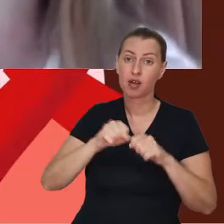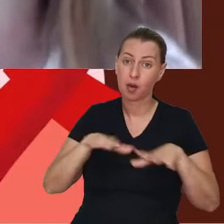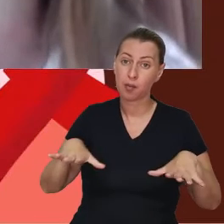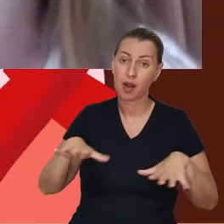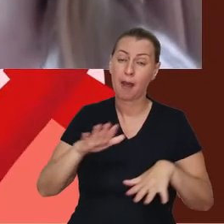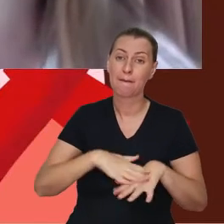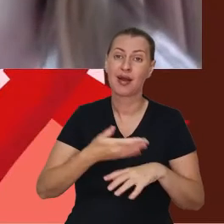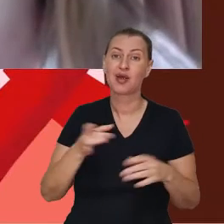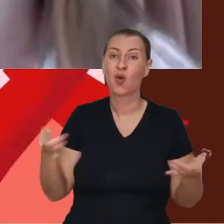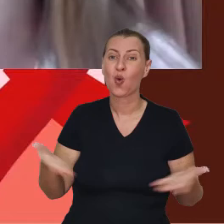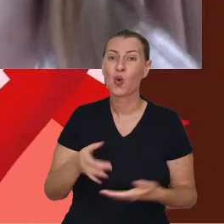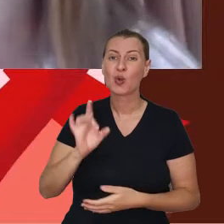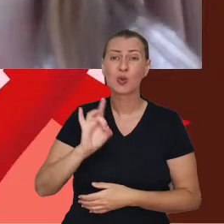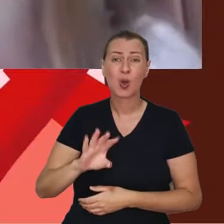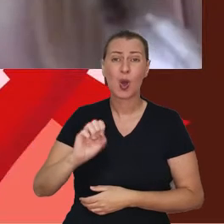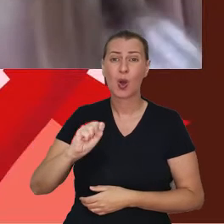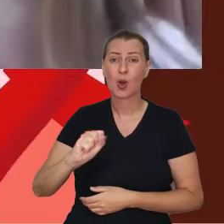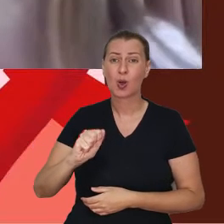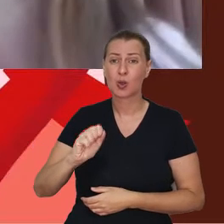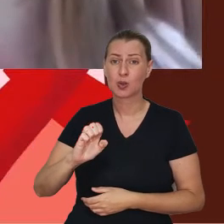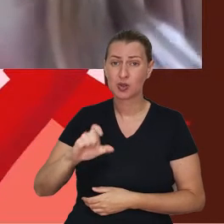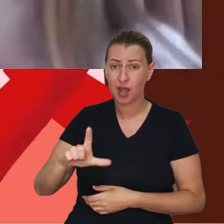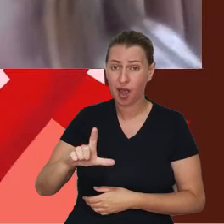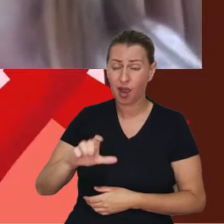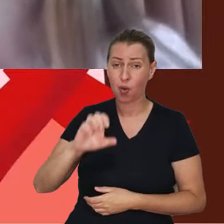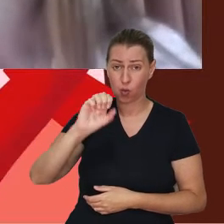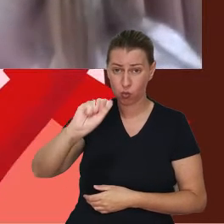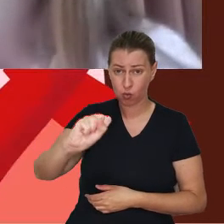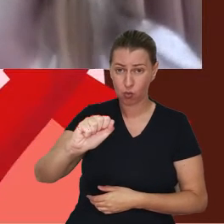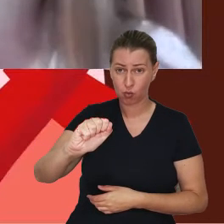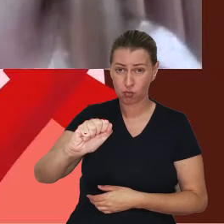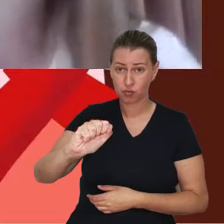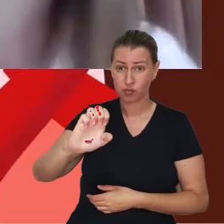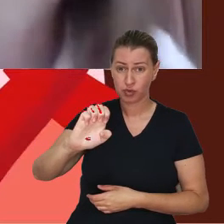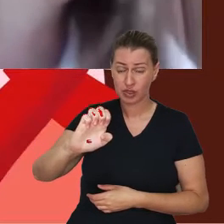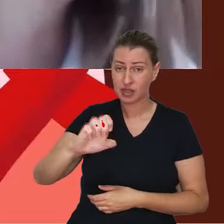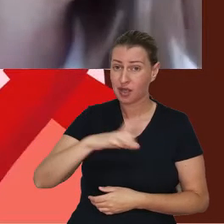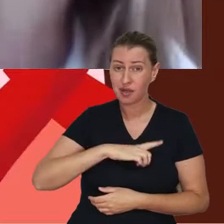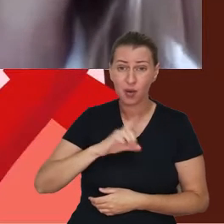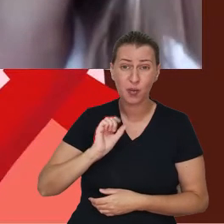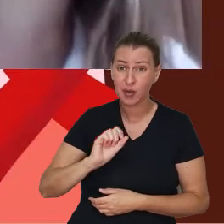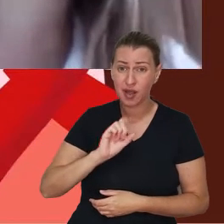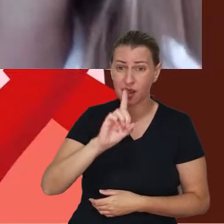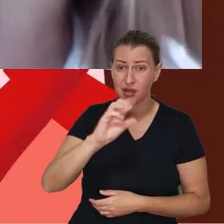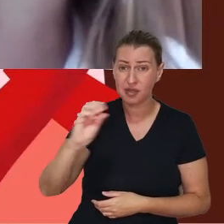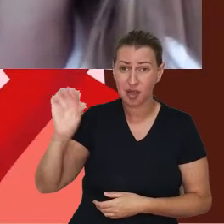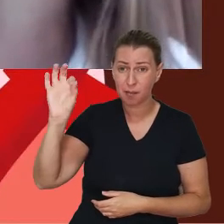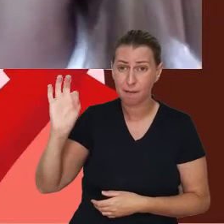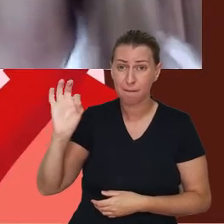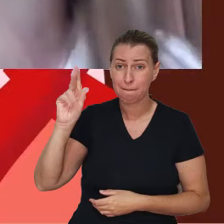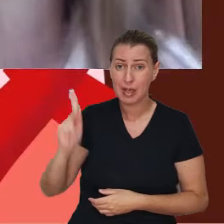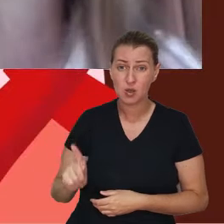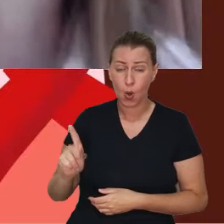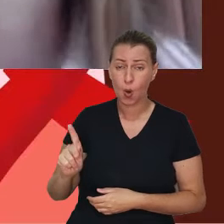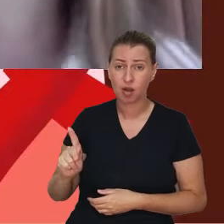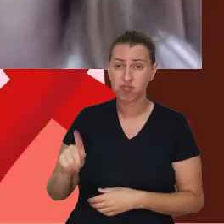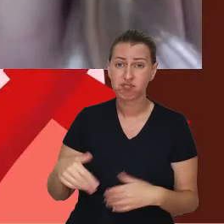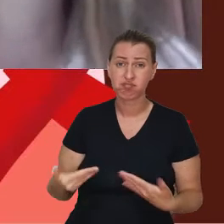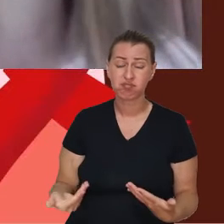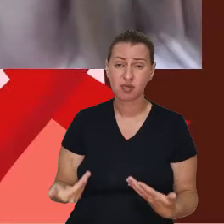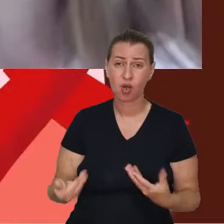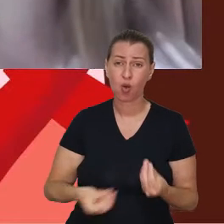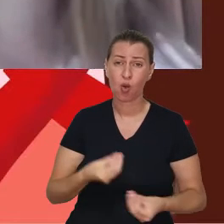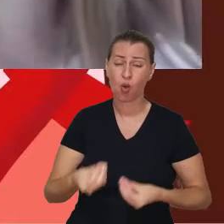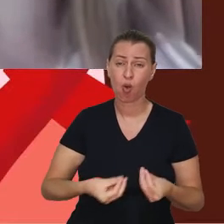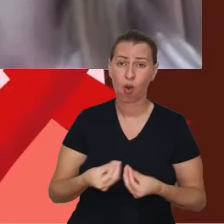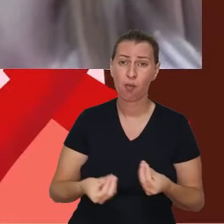só o SAI, hoje a gente já contempla o quê? 100 pessoas, né? No momento que todas as unidades puderem estar prescrevendo, serviços privados